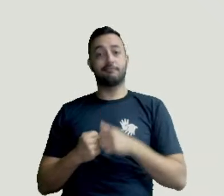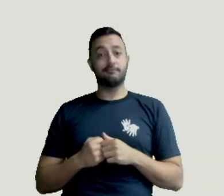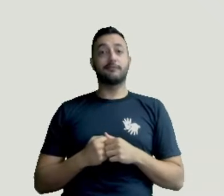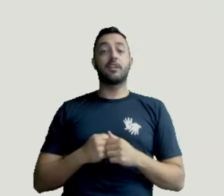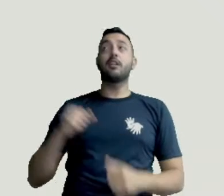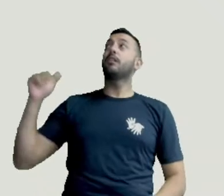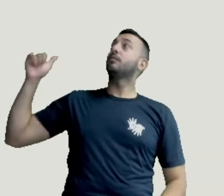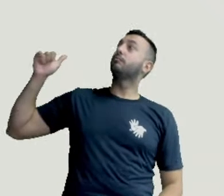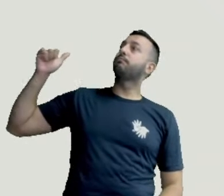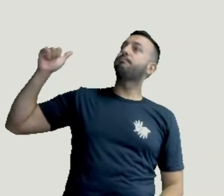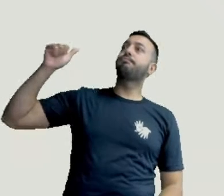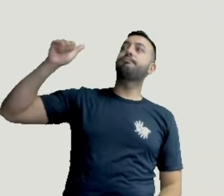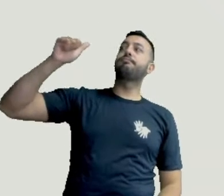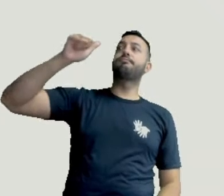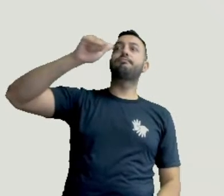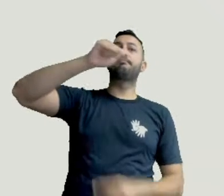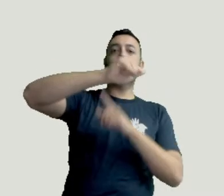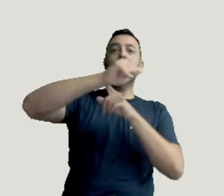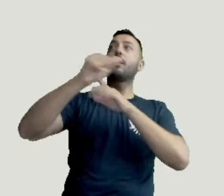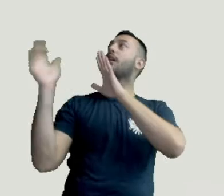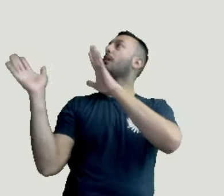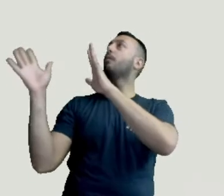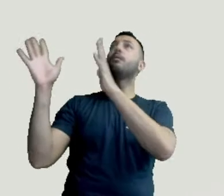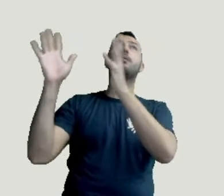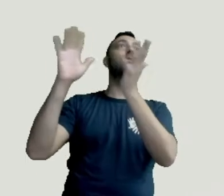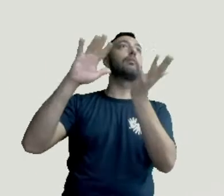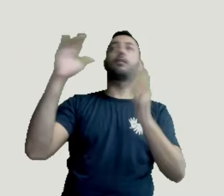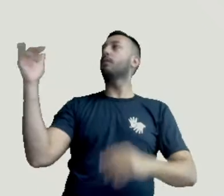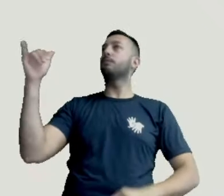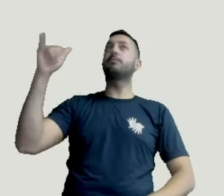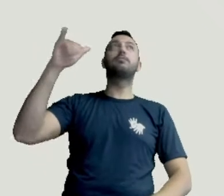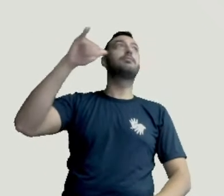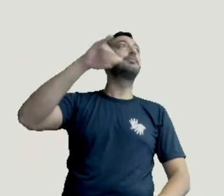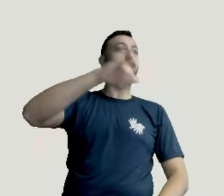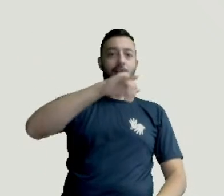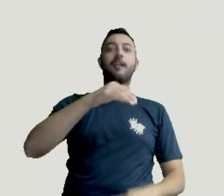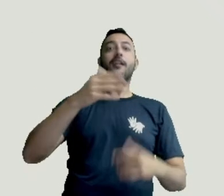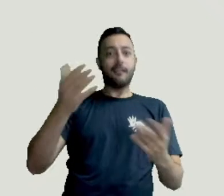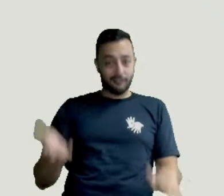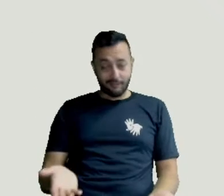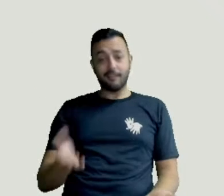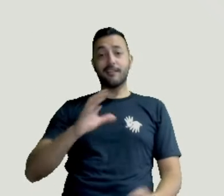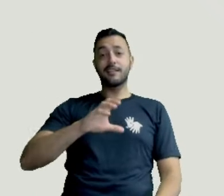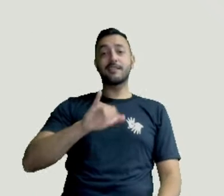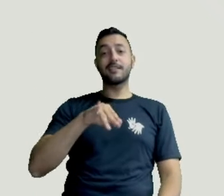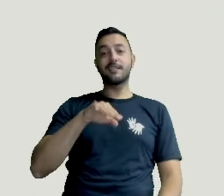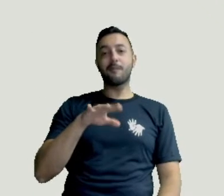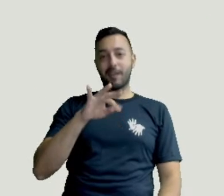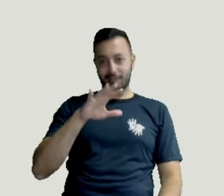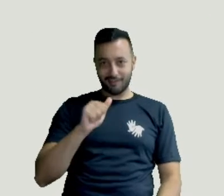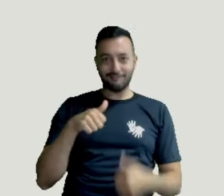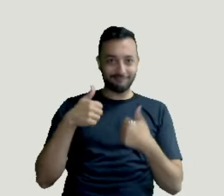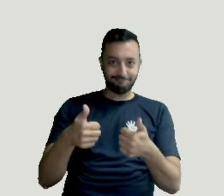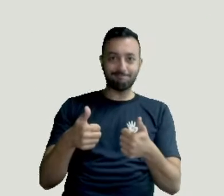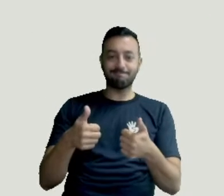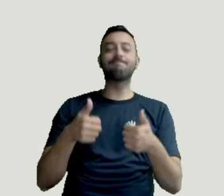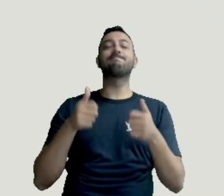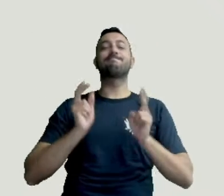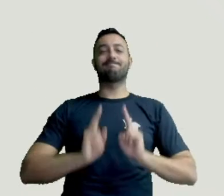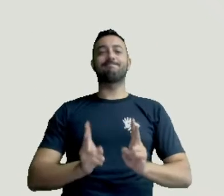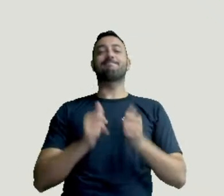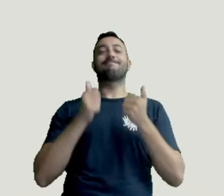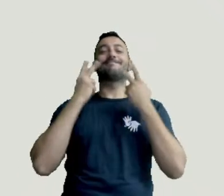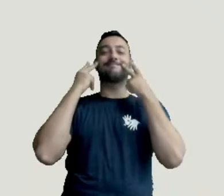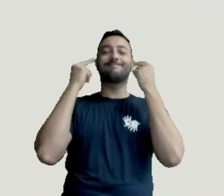um avião, tá? Tudo isso que eu estou falando aqui é cinemática. Beleza? Até aí?